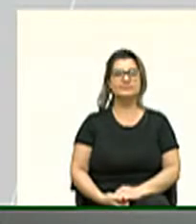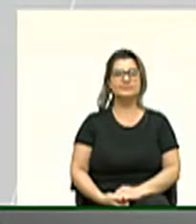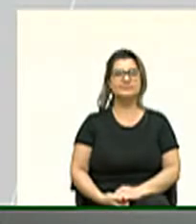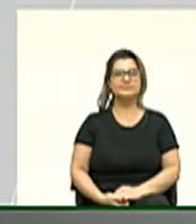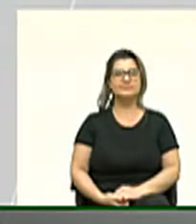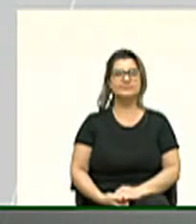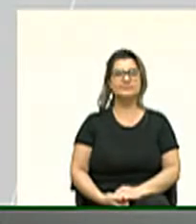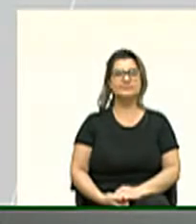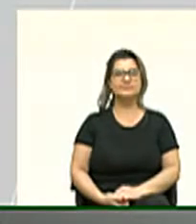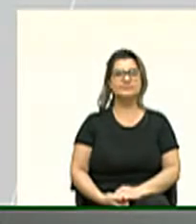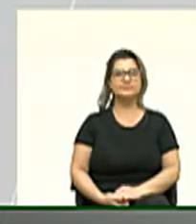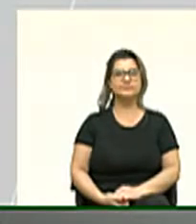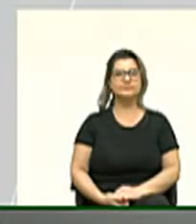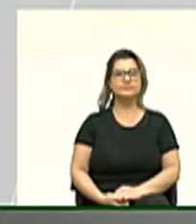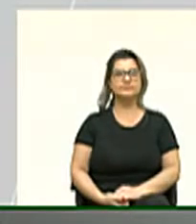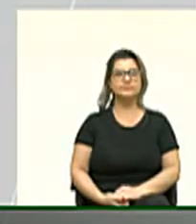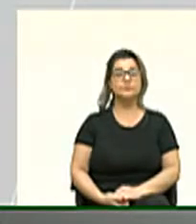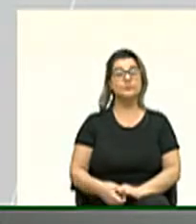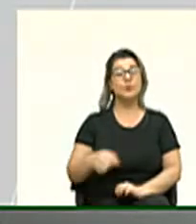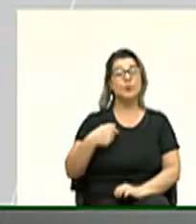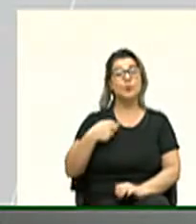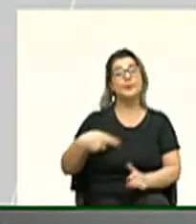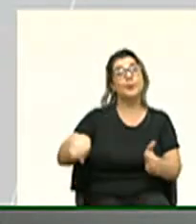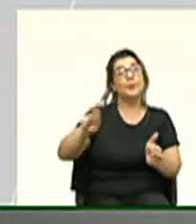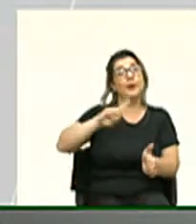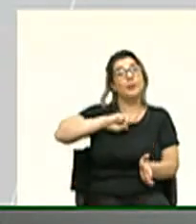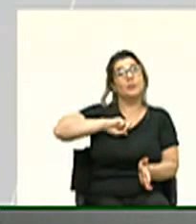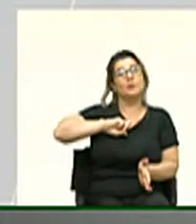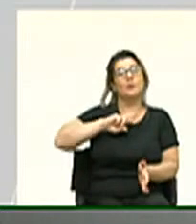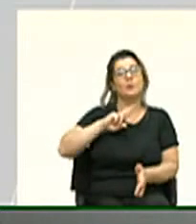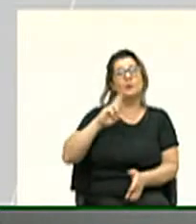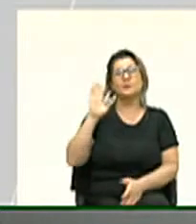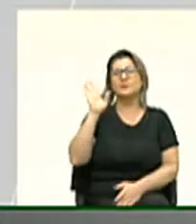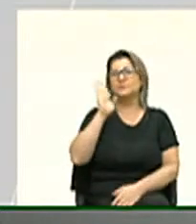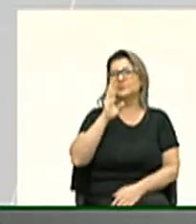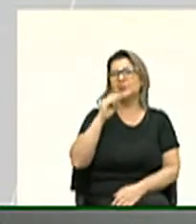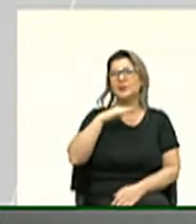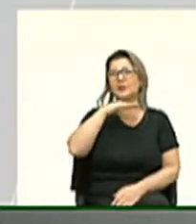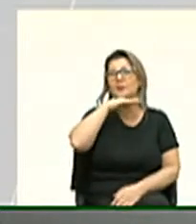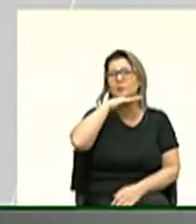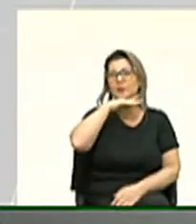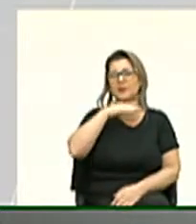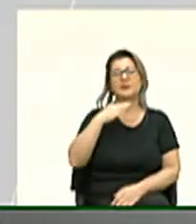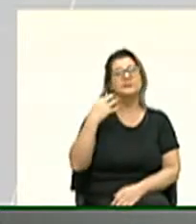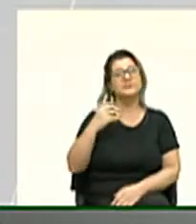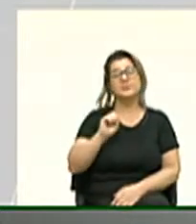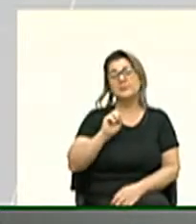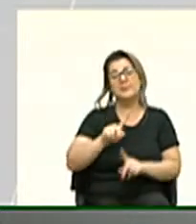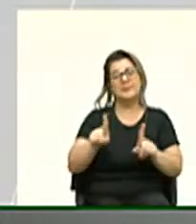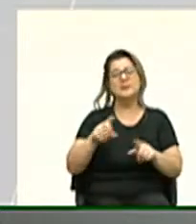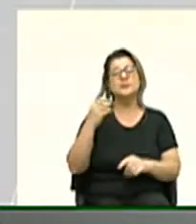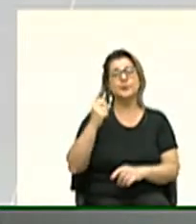O meu retorno está vindo muito mal, presidente. Perfeito, perfeito. Não, senhor presidente,